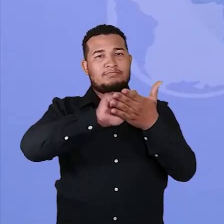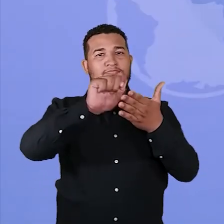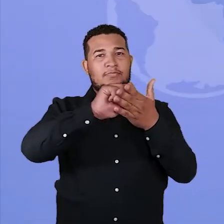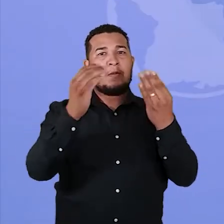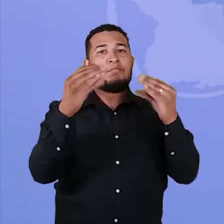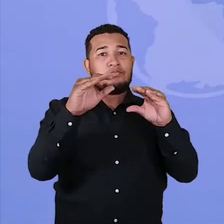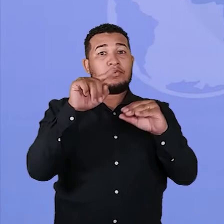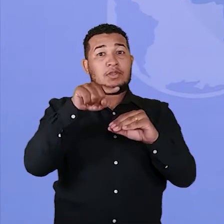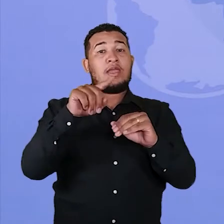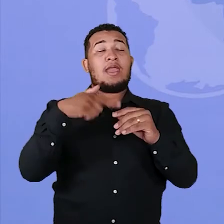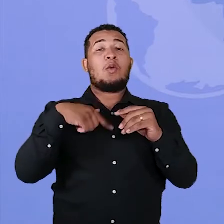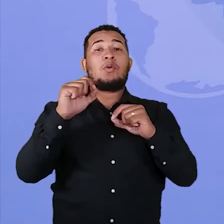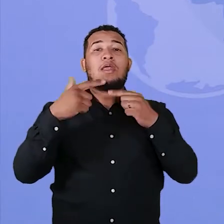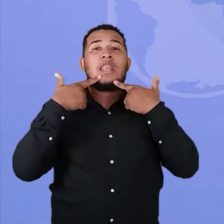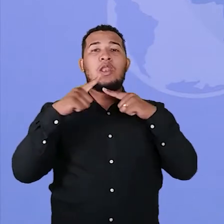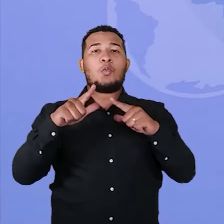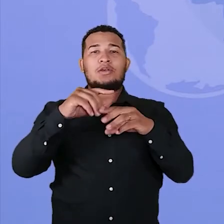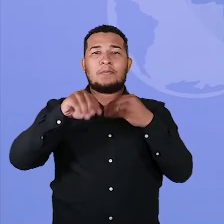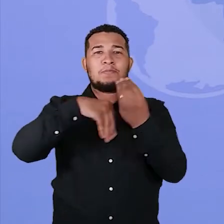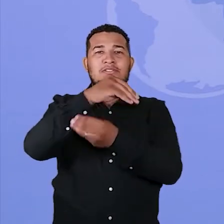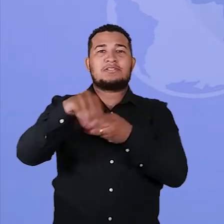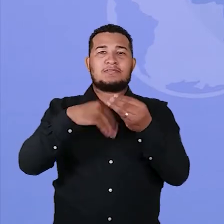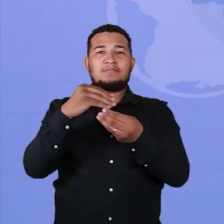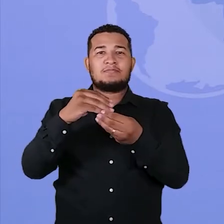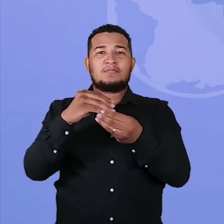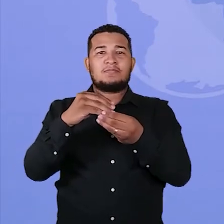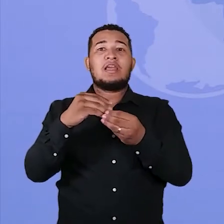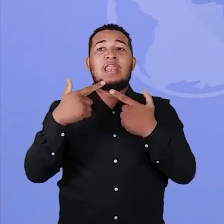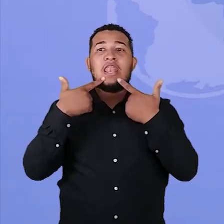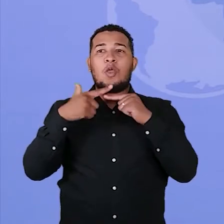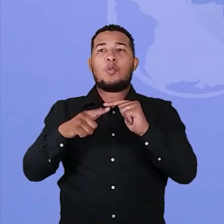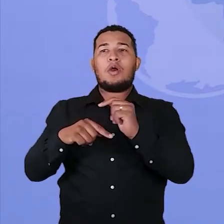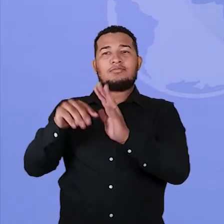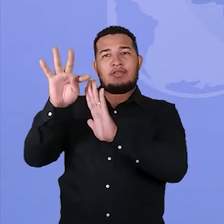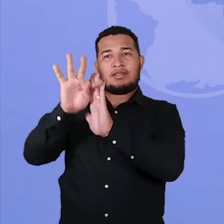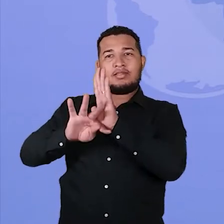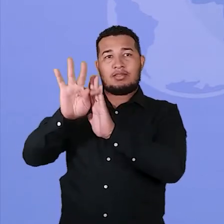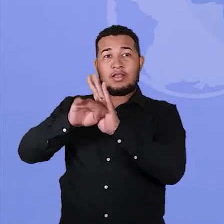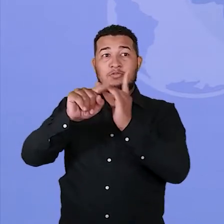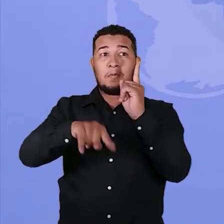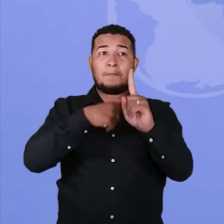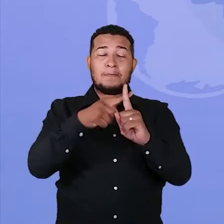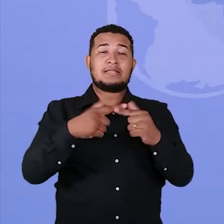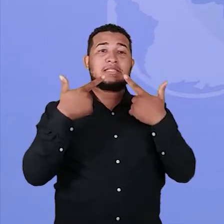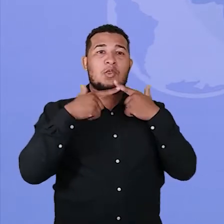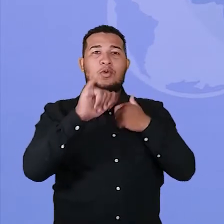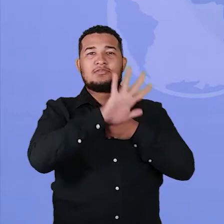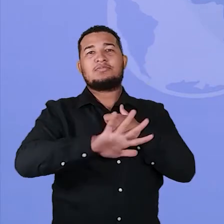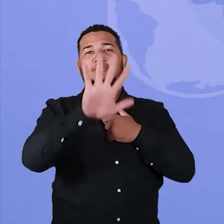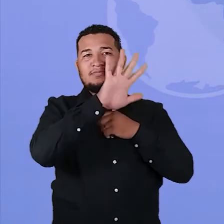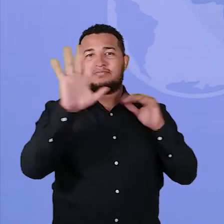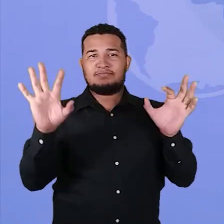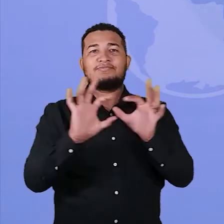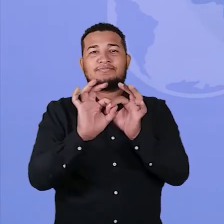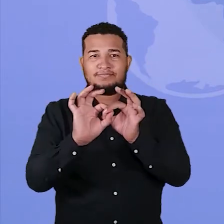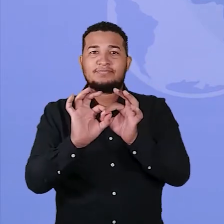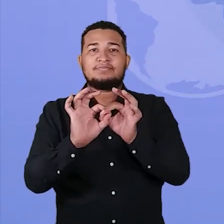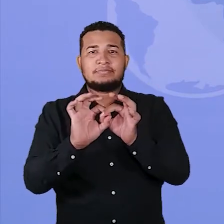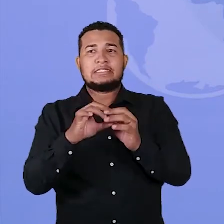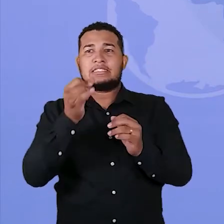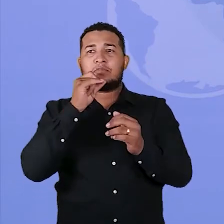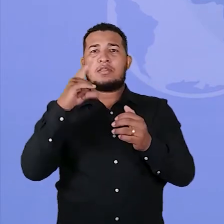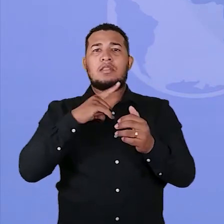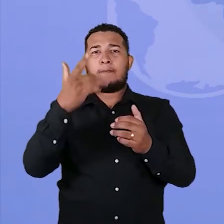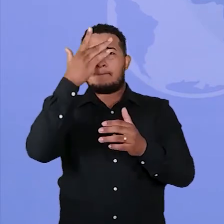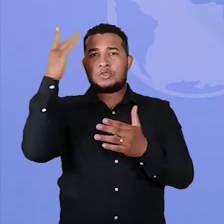escrito. Isso aí é uma linguagem mista, né? Linguagem verbal e não verbal juntos. E a gente traz, geralmente é uma celebridade que tem ali,